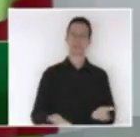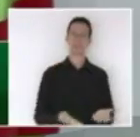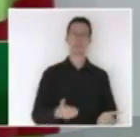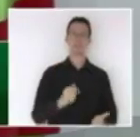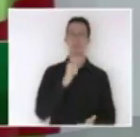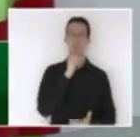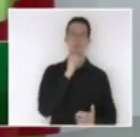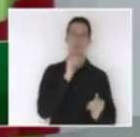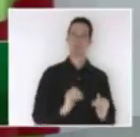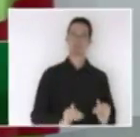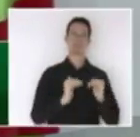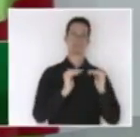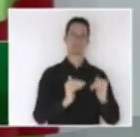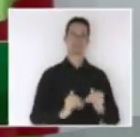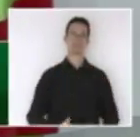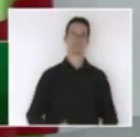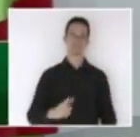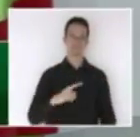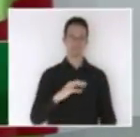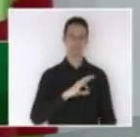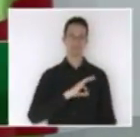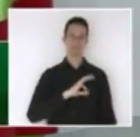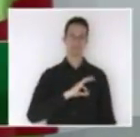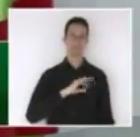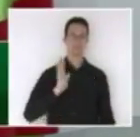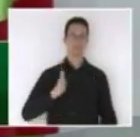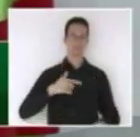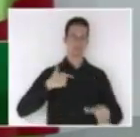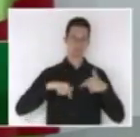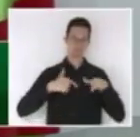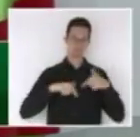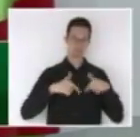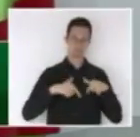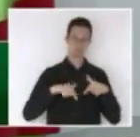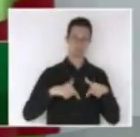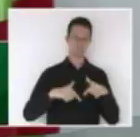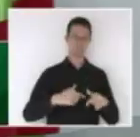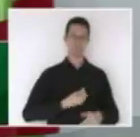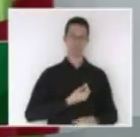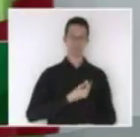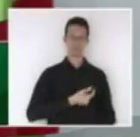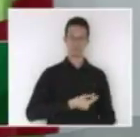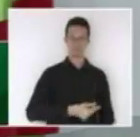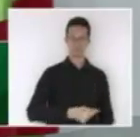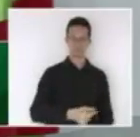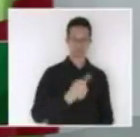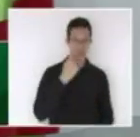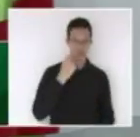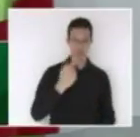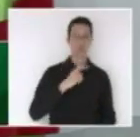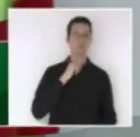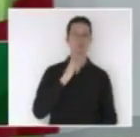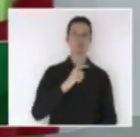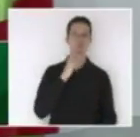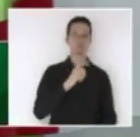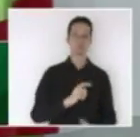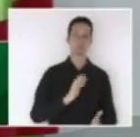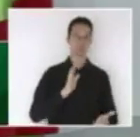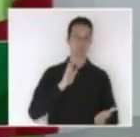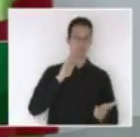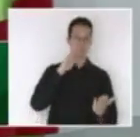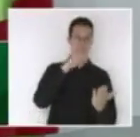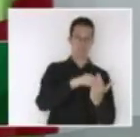que vê que não vai conseguir chegar ao final de carreira, porque o governo não faz as